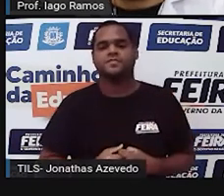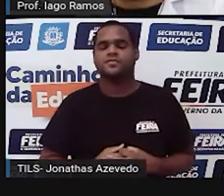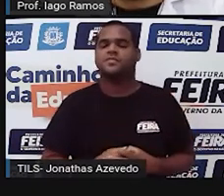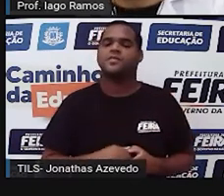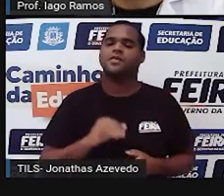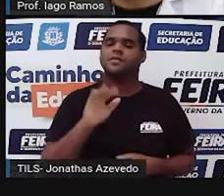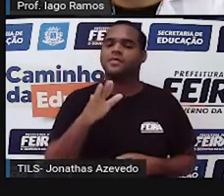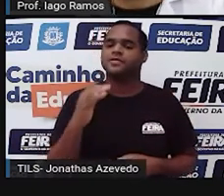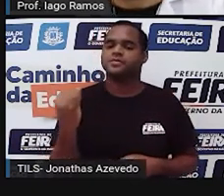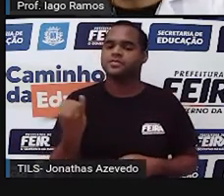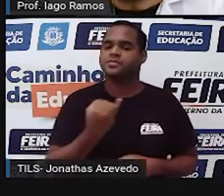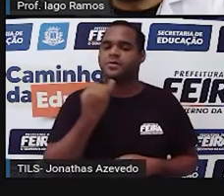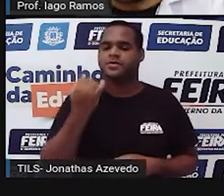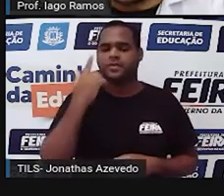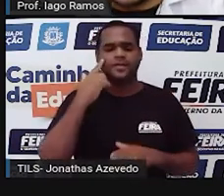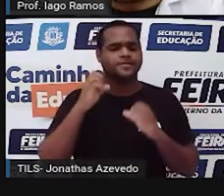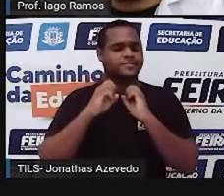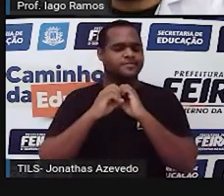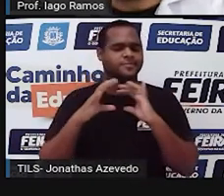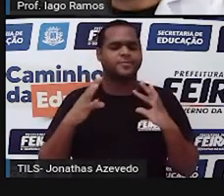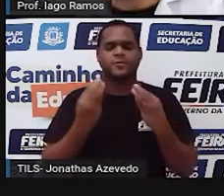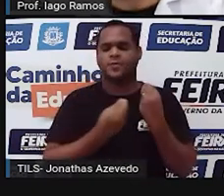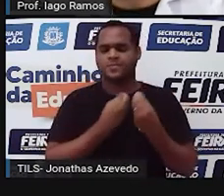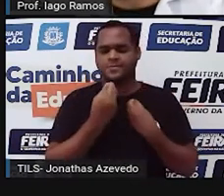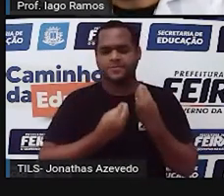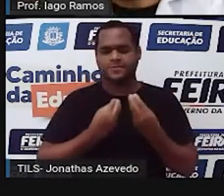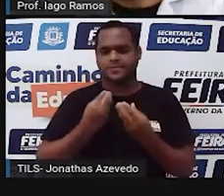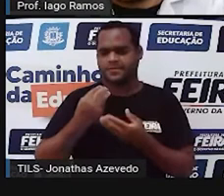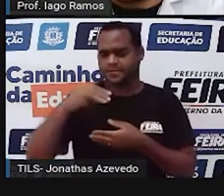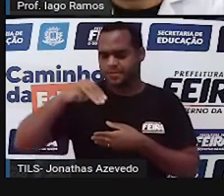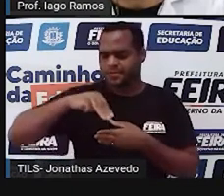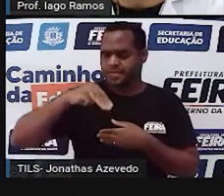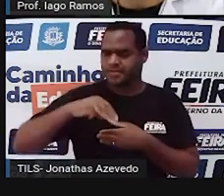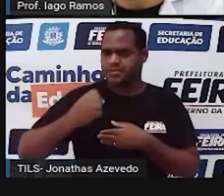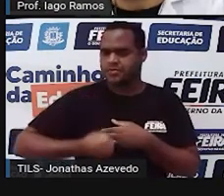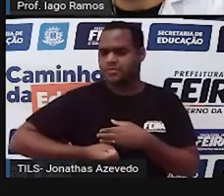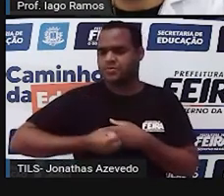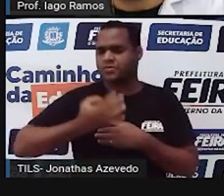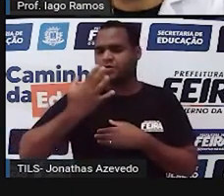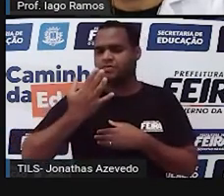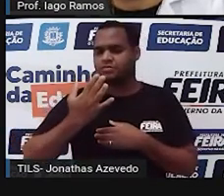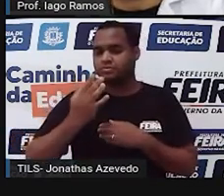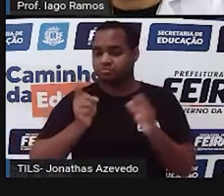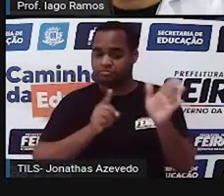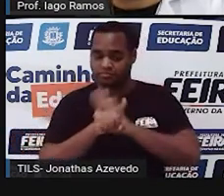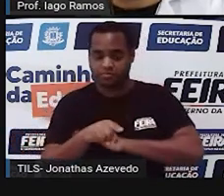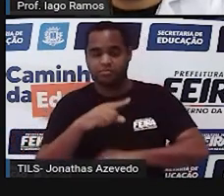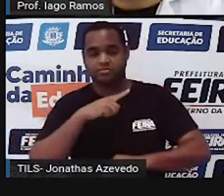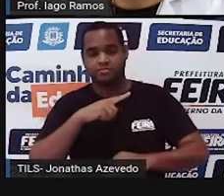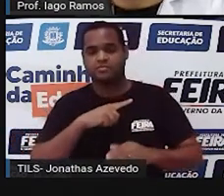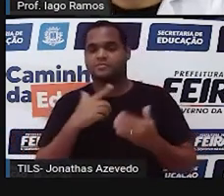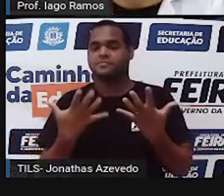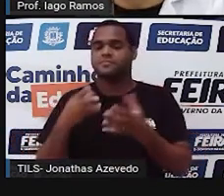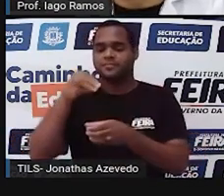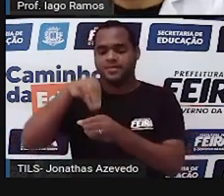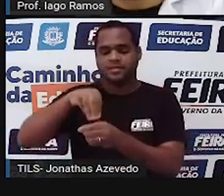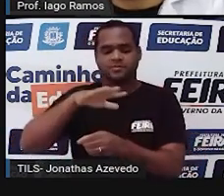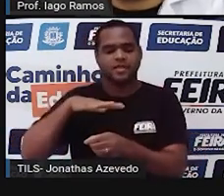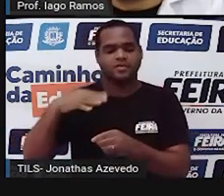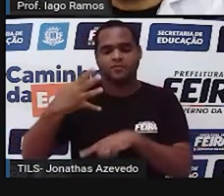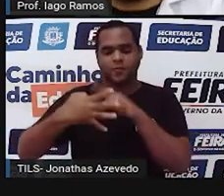descobrir quantos metros no total que é o que tá perguntando né O que tem na pergunta dentro